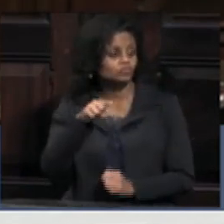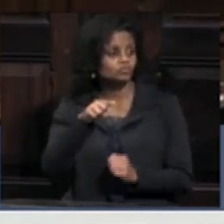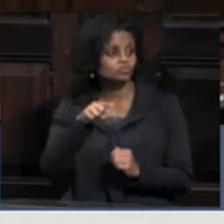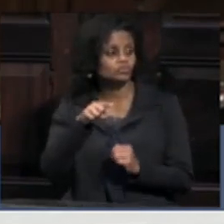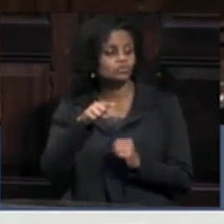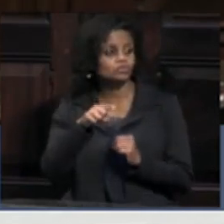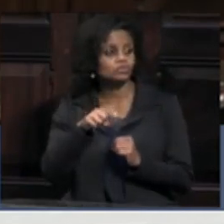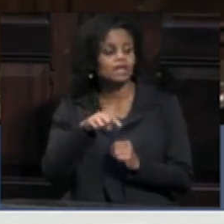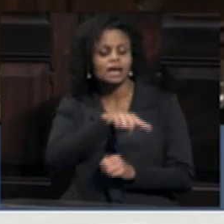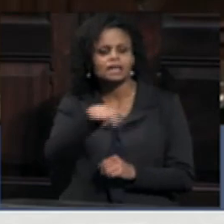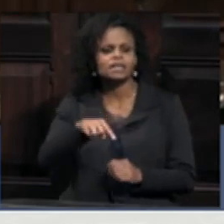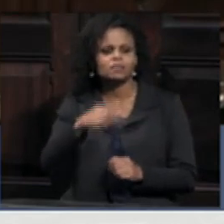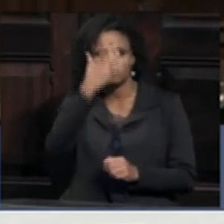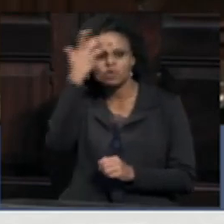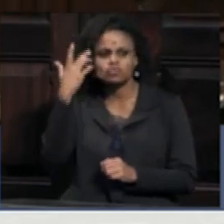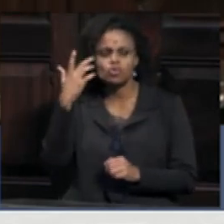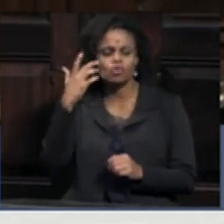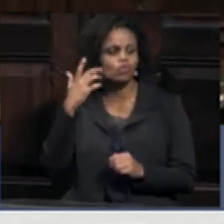aqui.